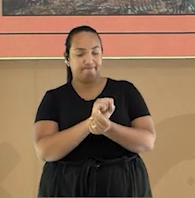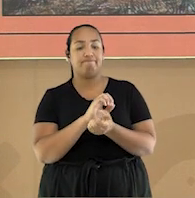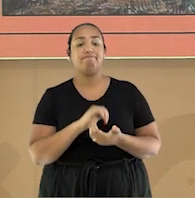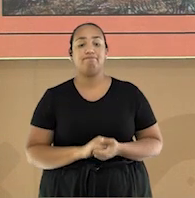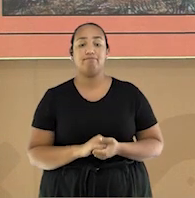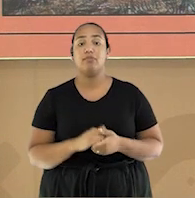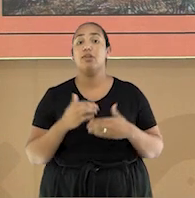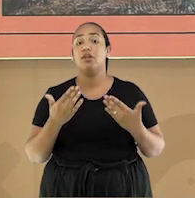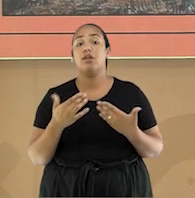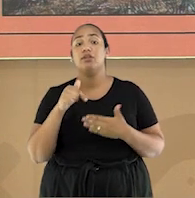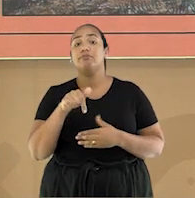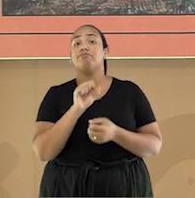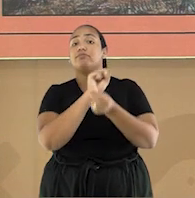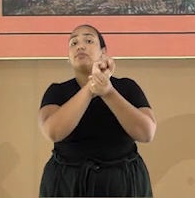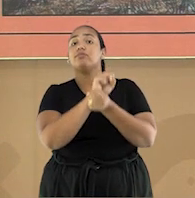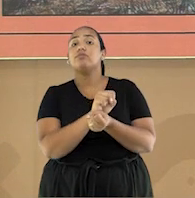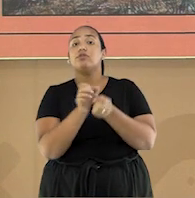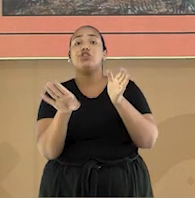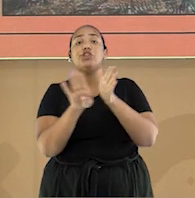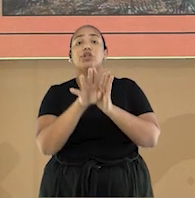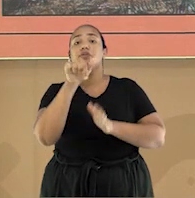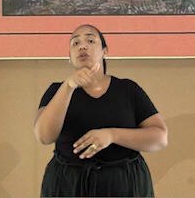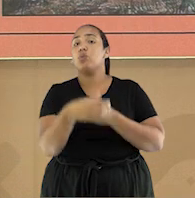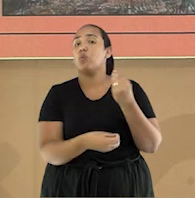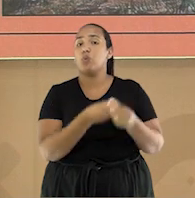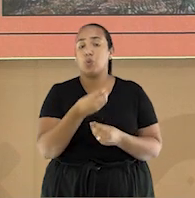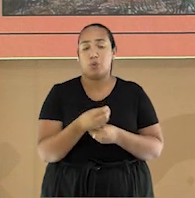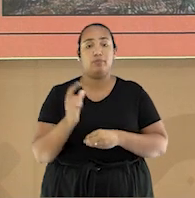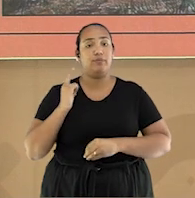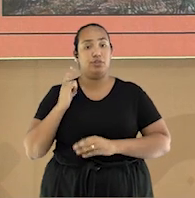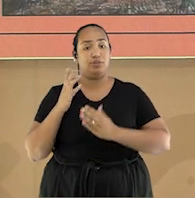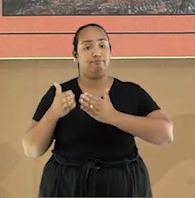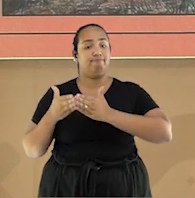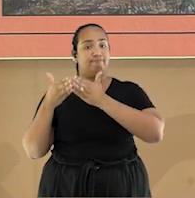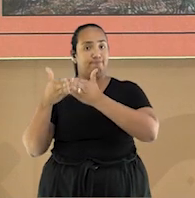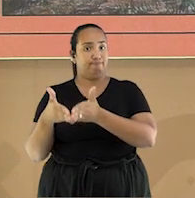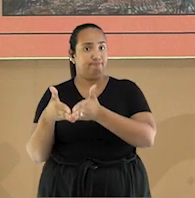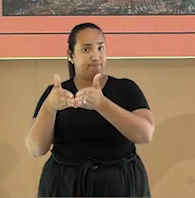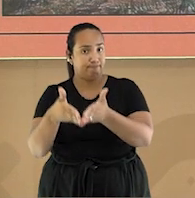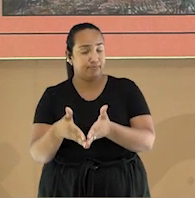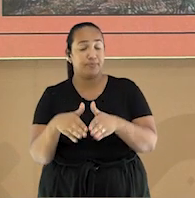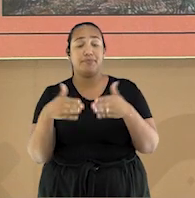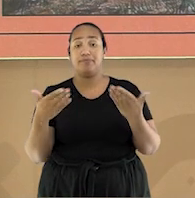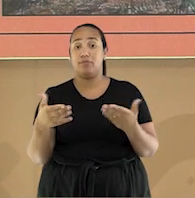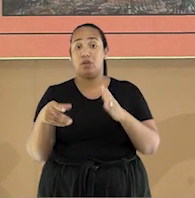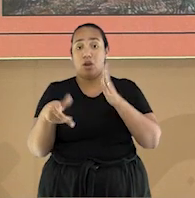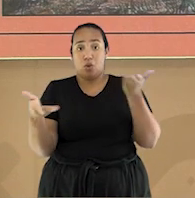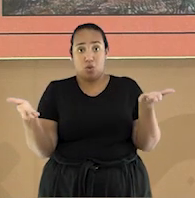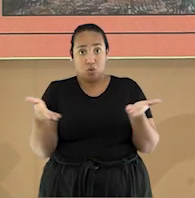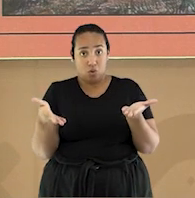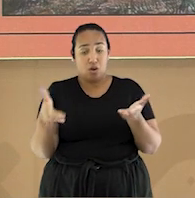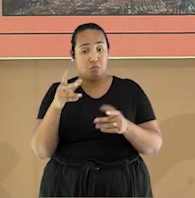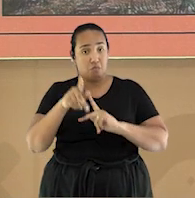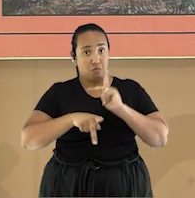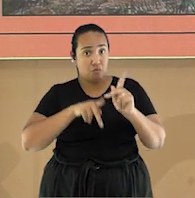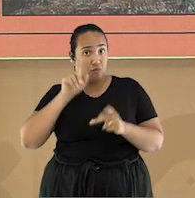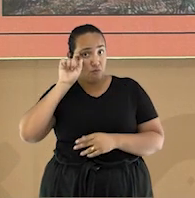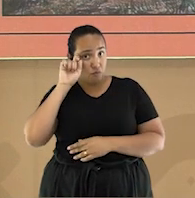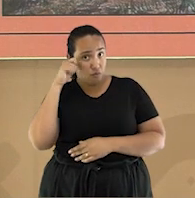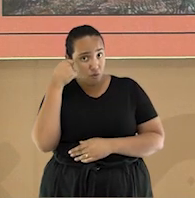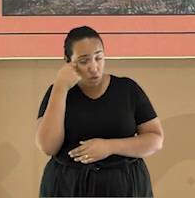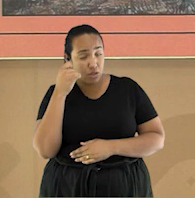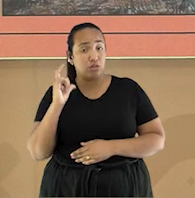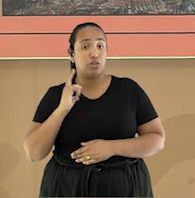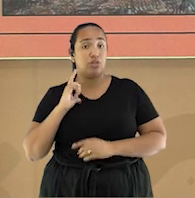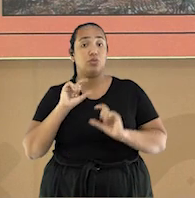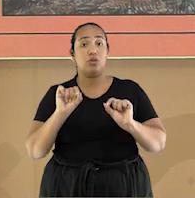feito através de um navio negreiro. Com eles vieram os costumes, as religiões, as tradições, uma